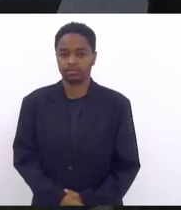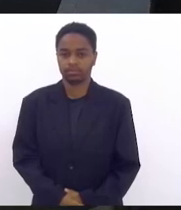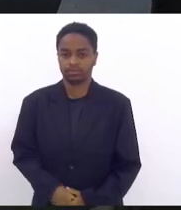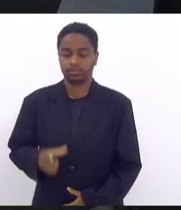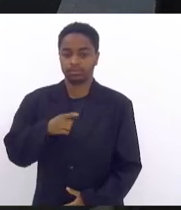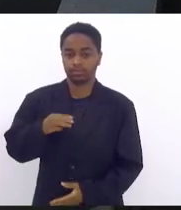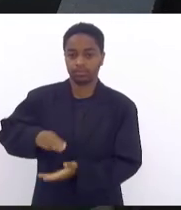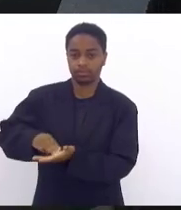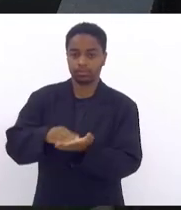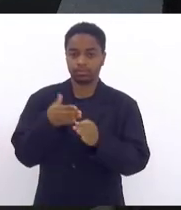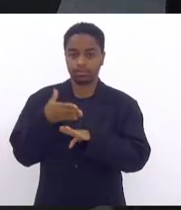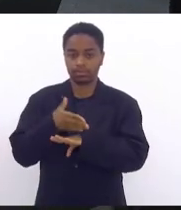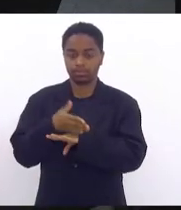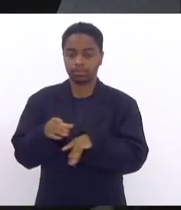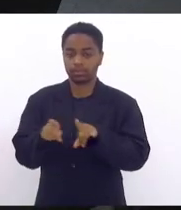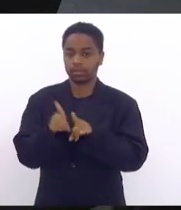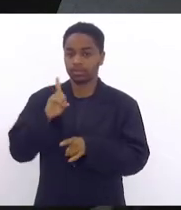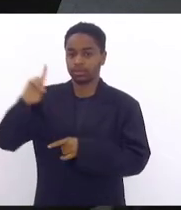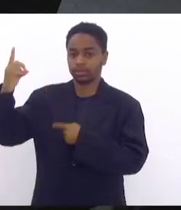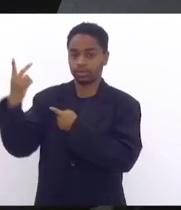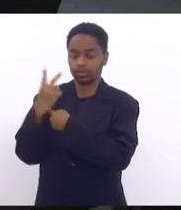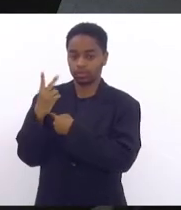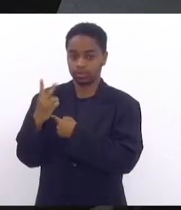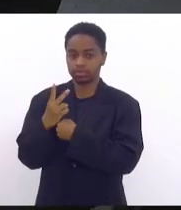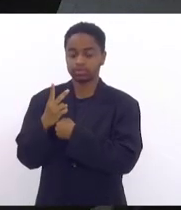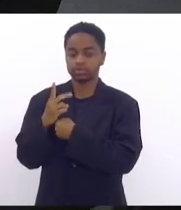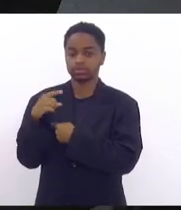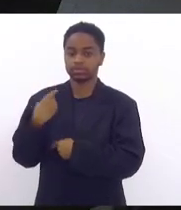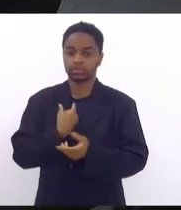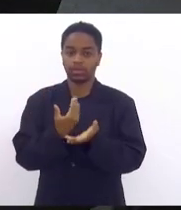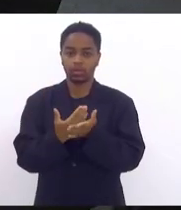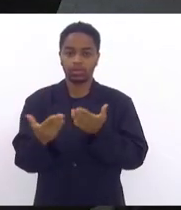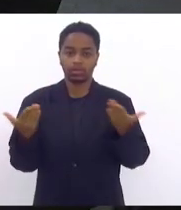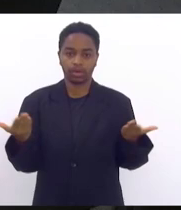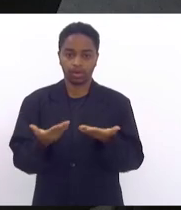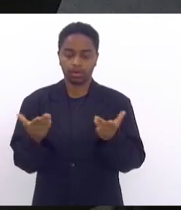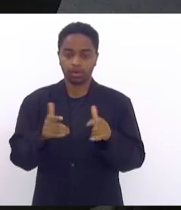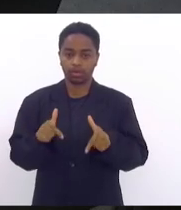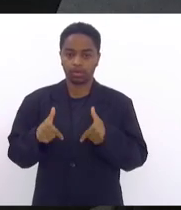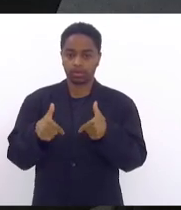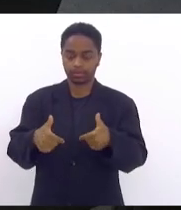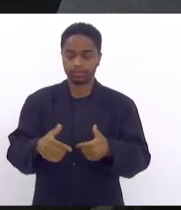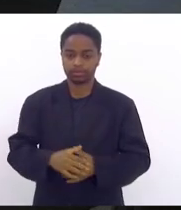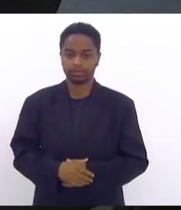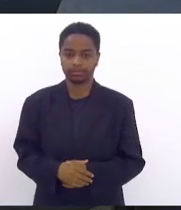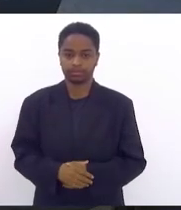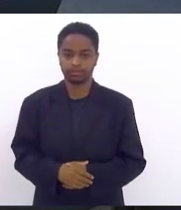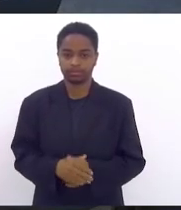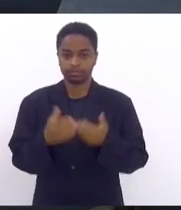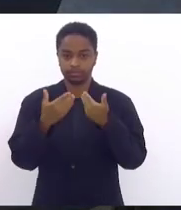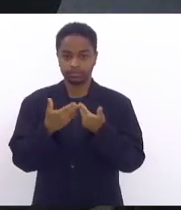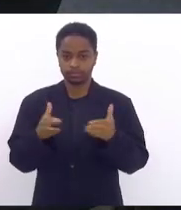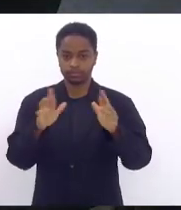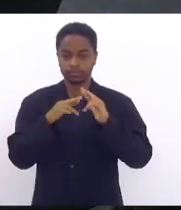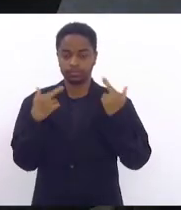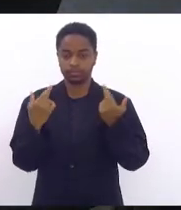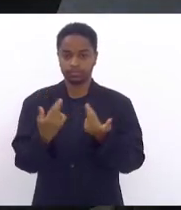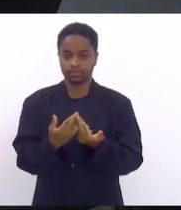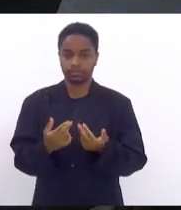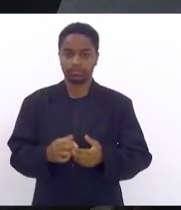Havendo o nome legal e sobre a proteção de Deus, iniciamos o nosso trabalho. Está aberta a